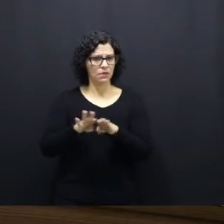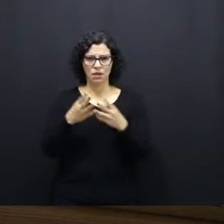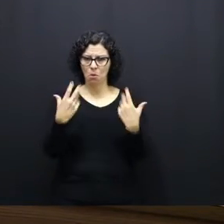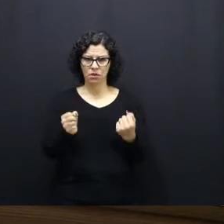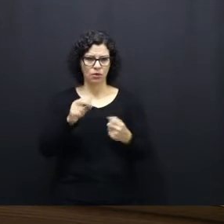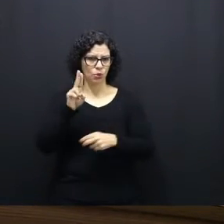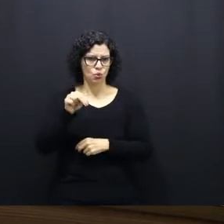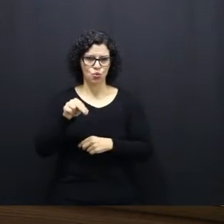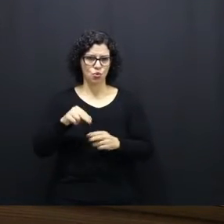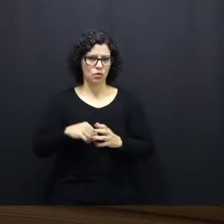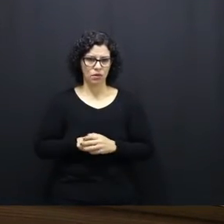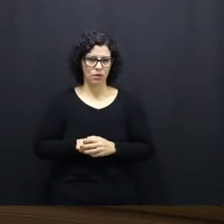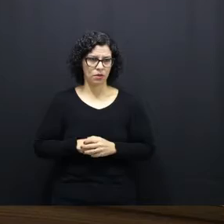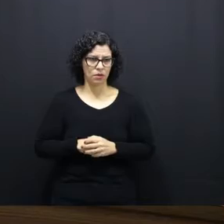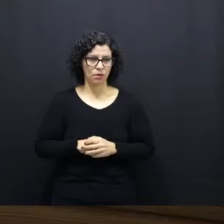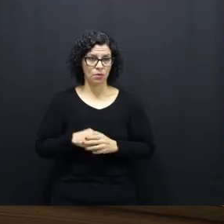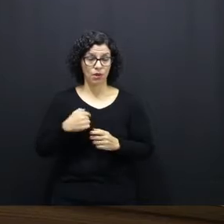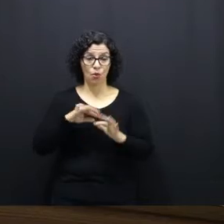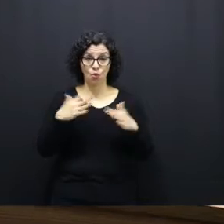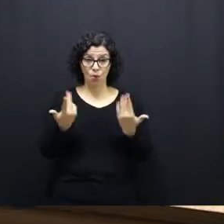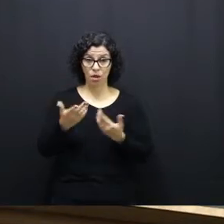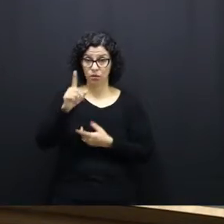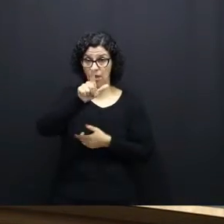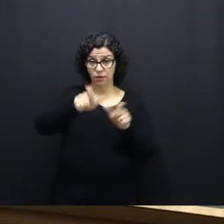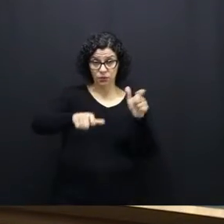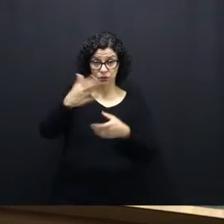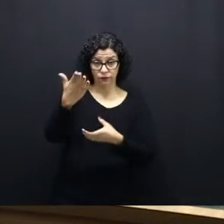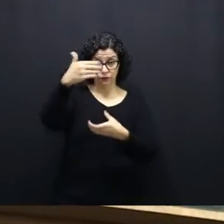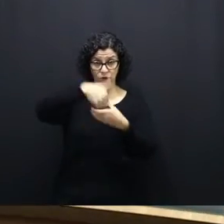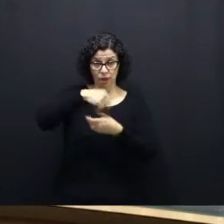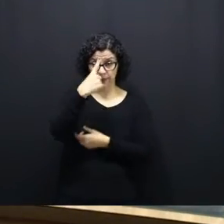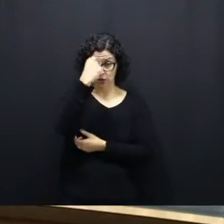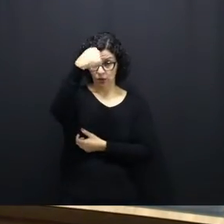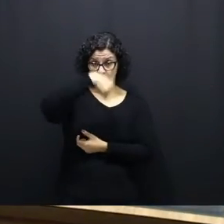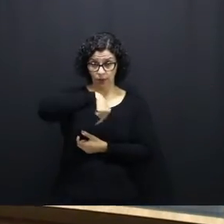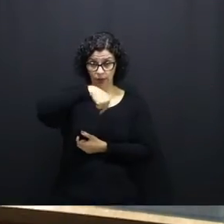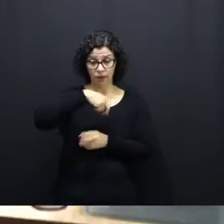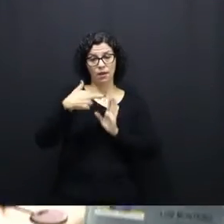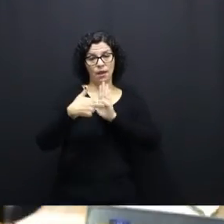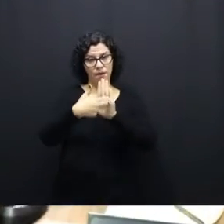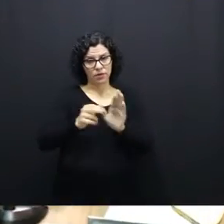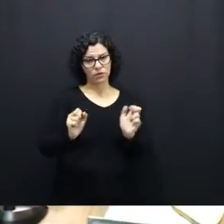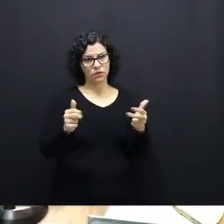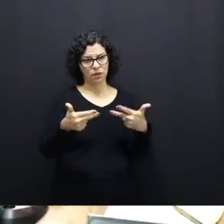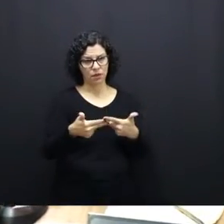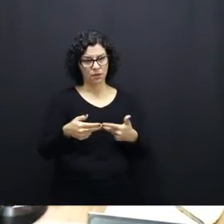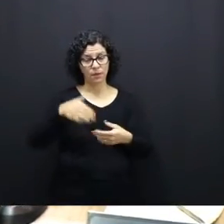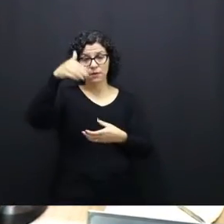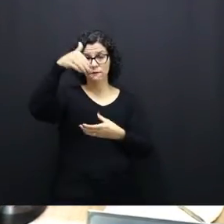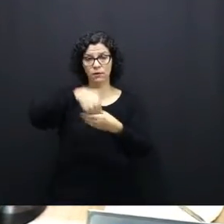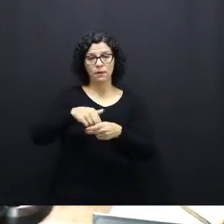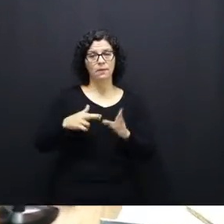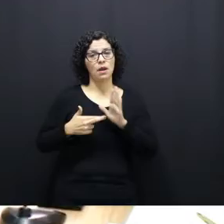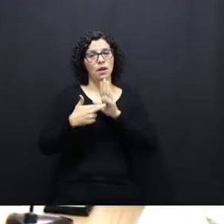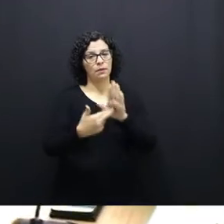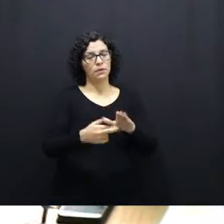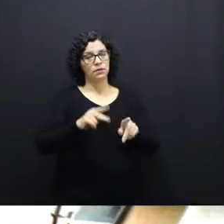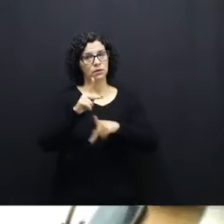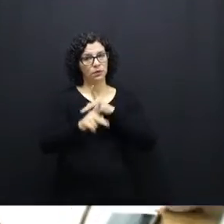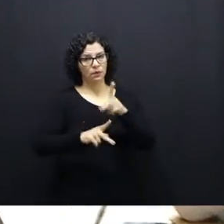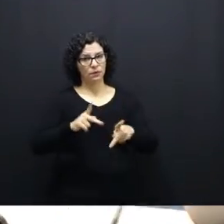participarei e quando eu fui eleito pelo povo para estar nessa casa aqui Eu Fui eleito para representar o